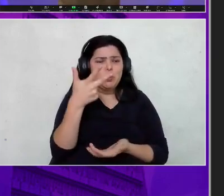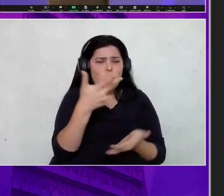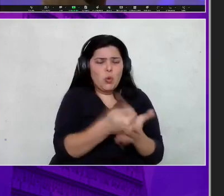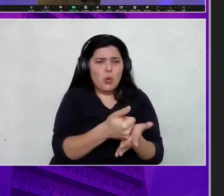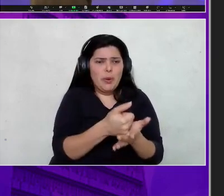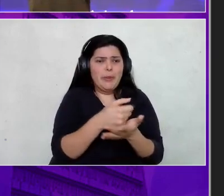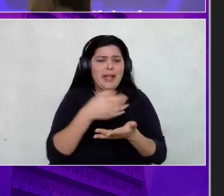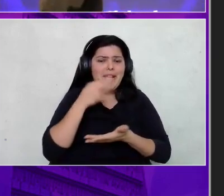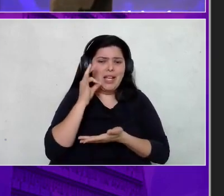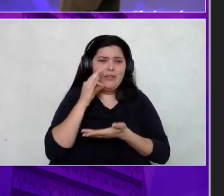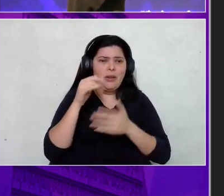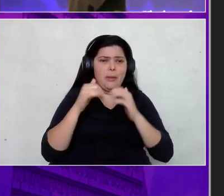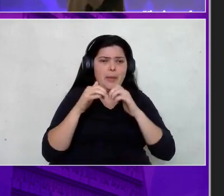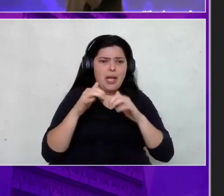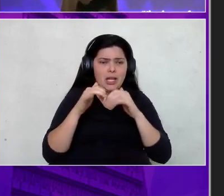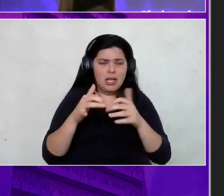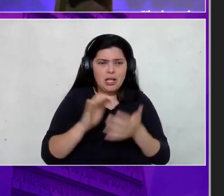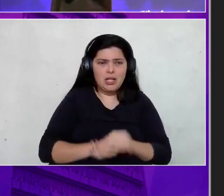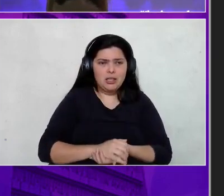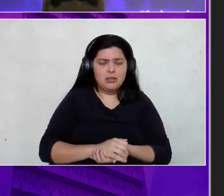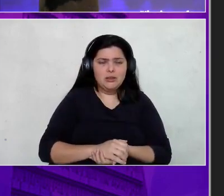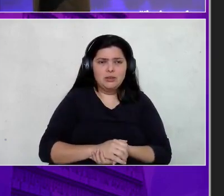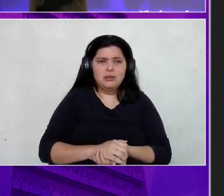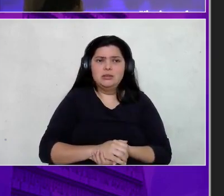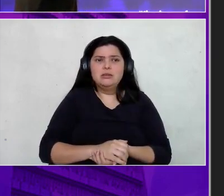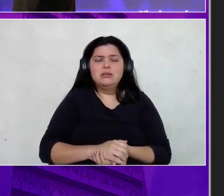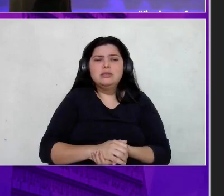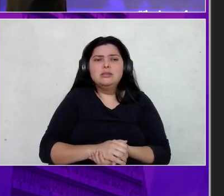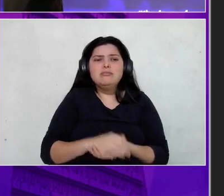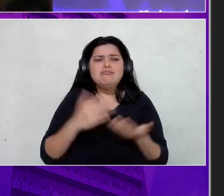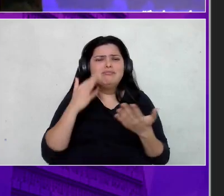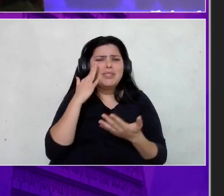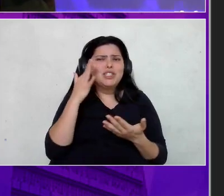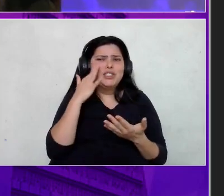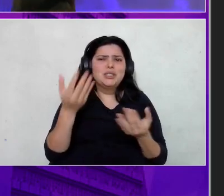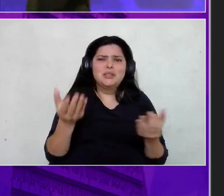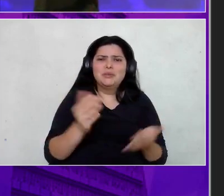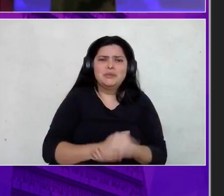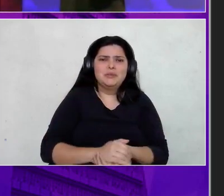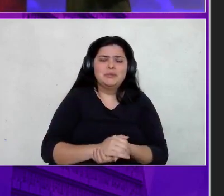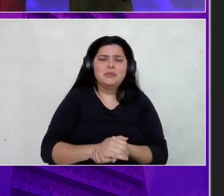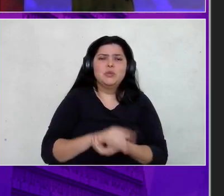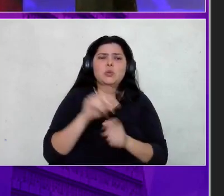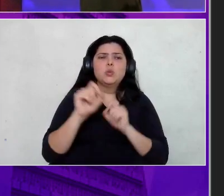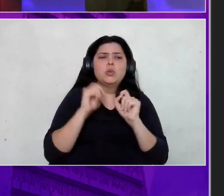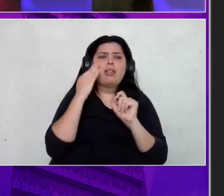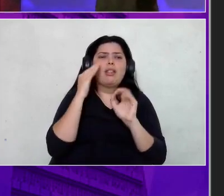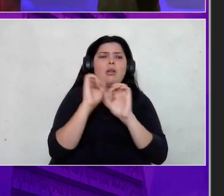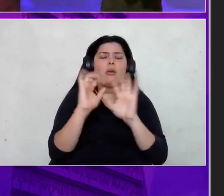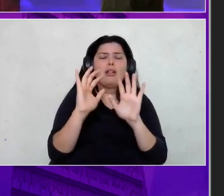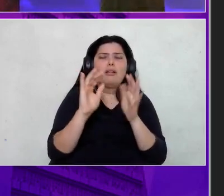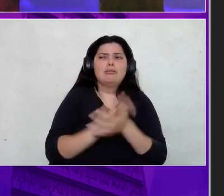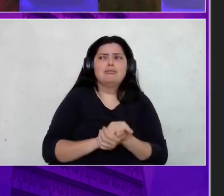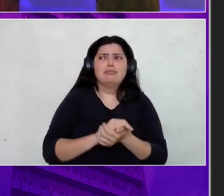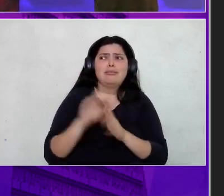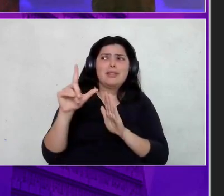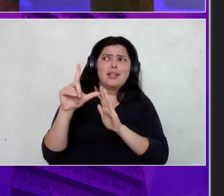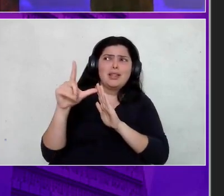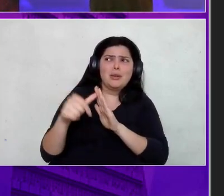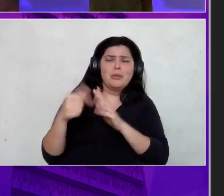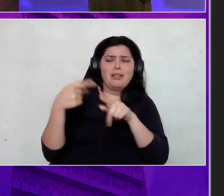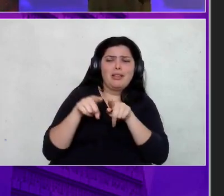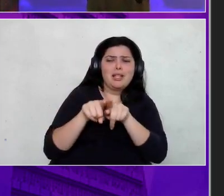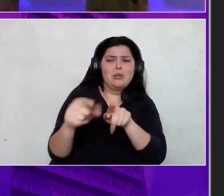o firmware, né, não fala. Imagina. Então, o que eles entenderam? Além disso daí, dessa integração,